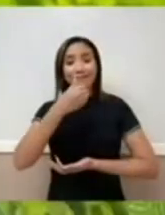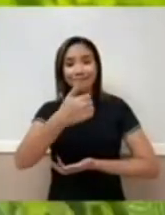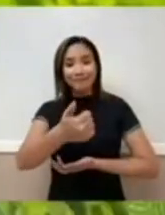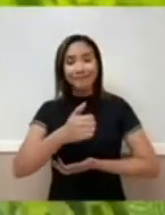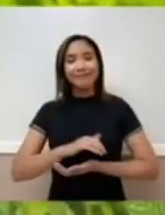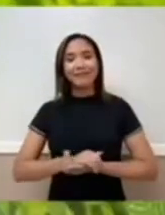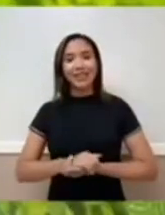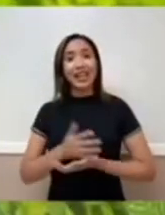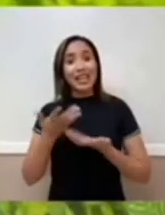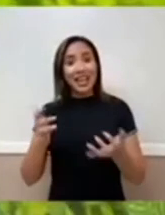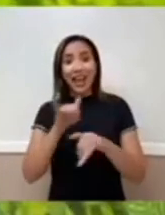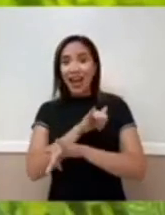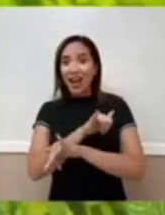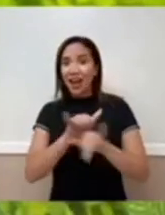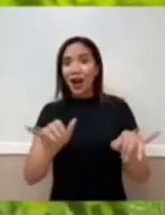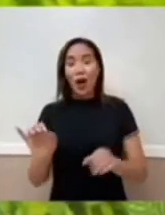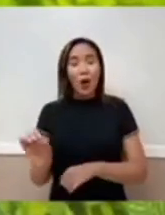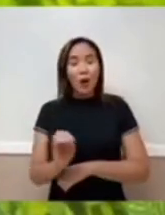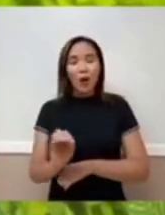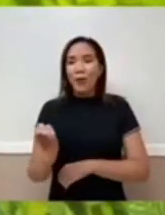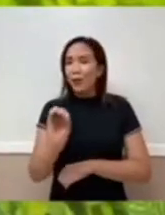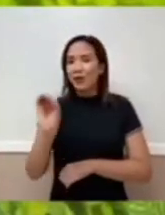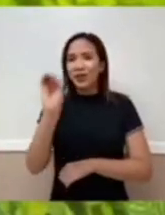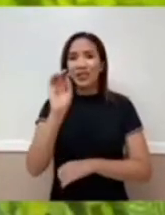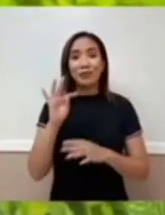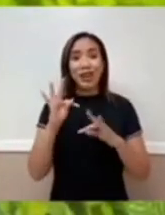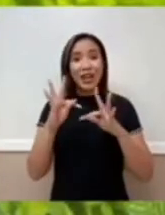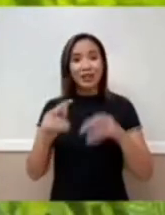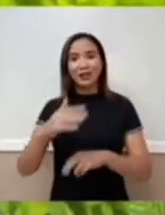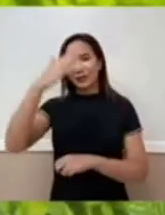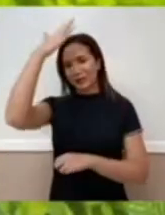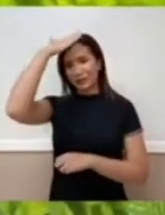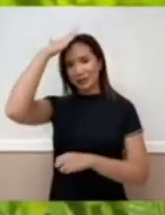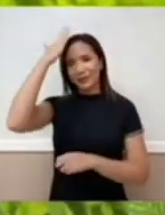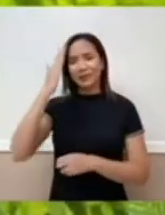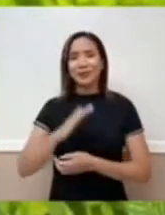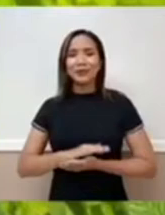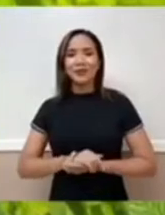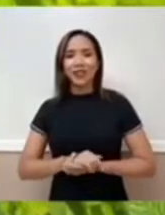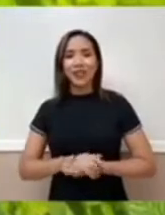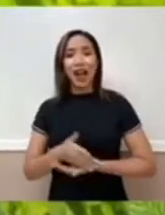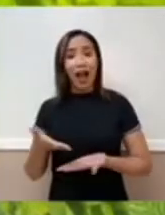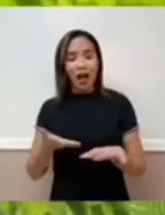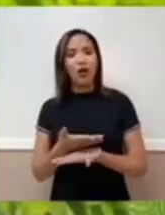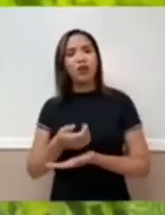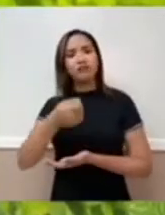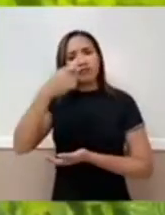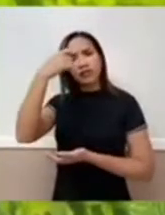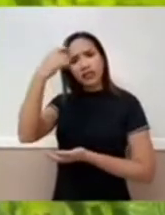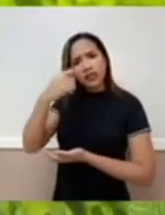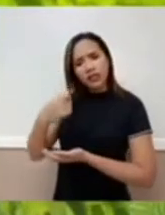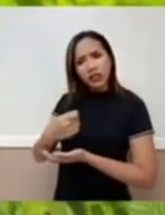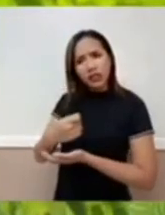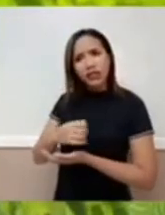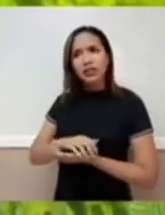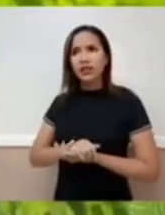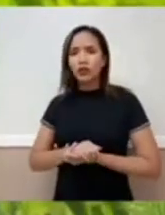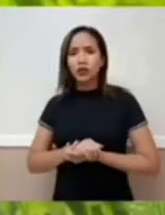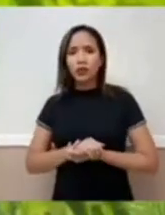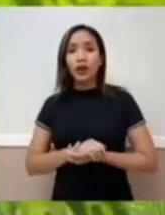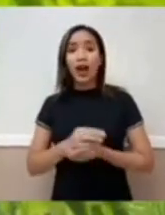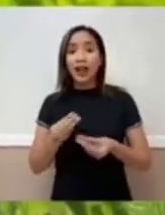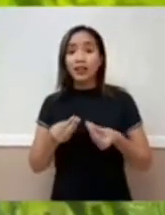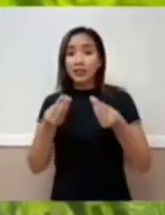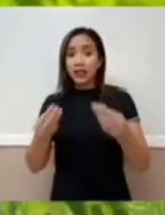Olá tudo bem pessoal tira dar um excelente notícia para todos os paraenses nós estamos analisando o